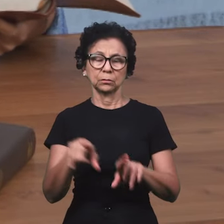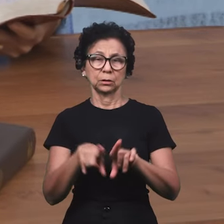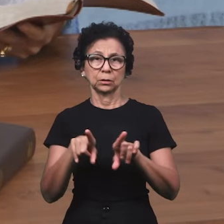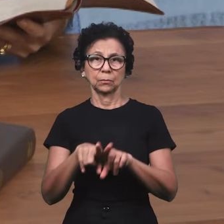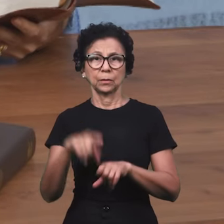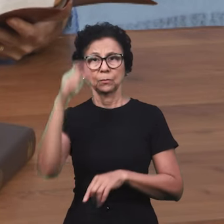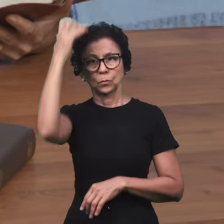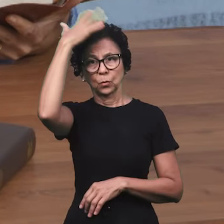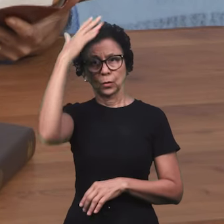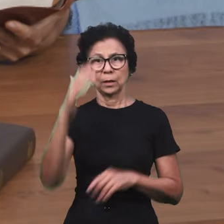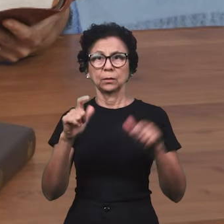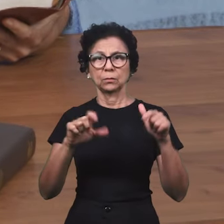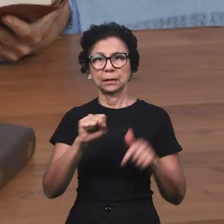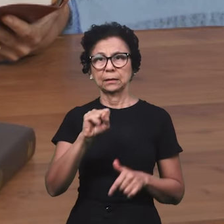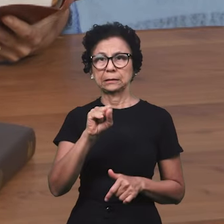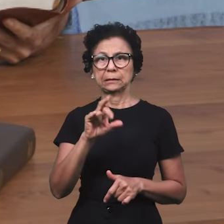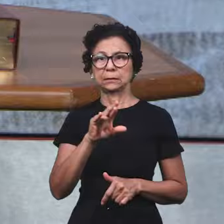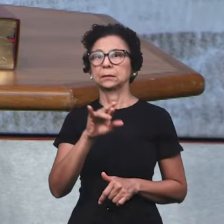aqui a leitura do capítulo